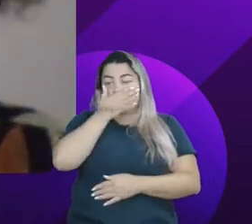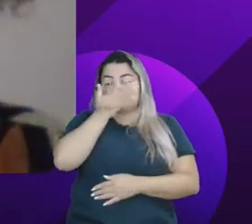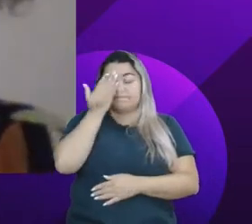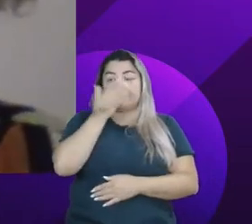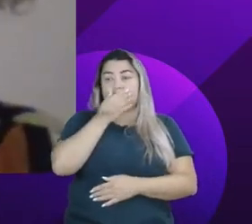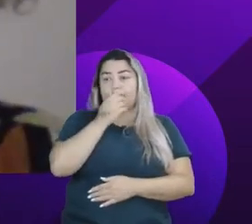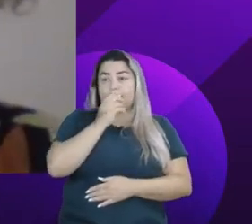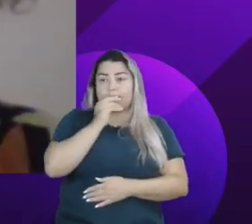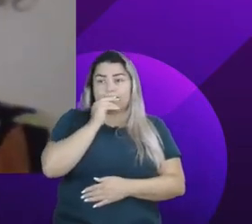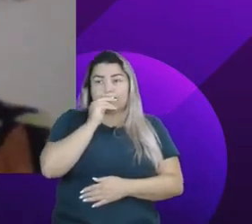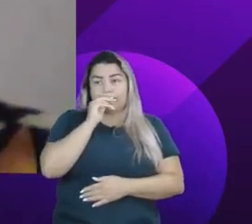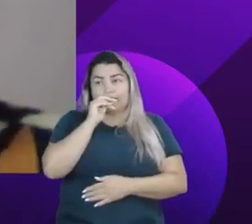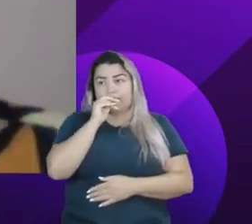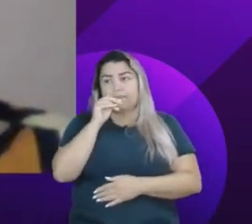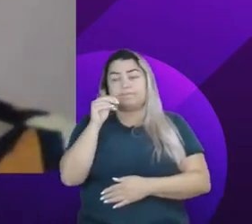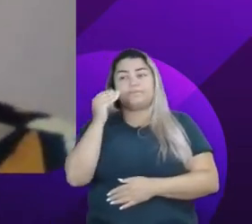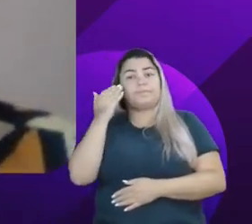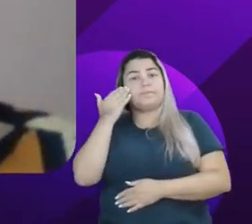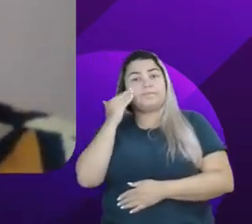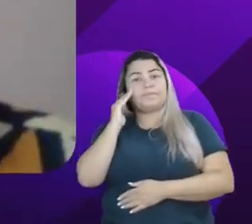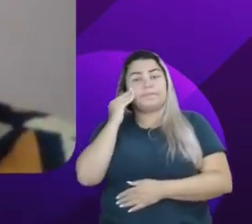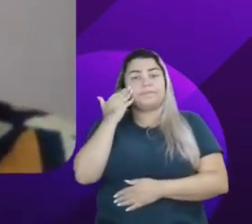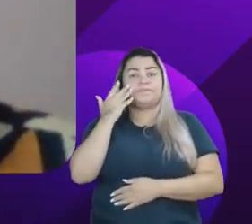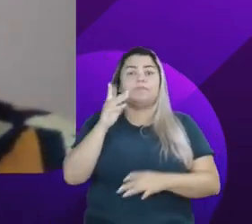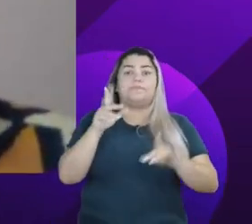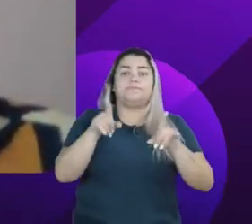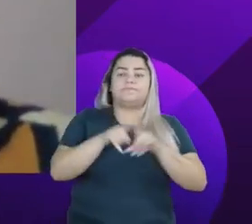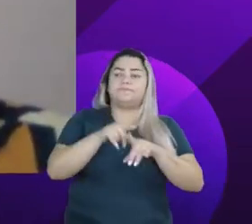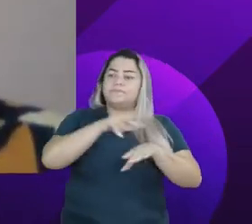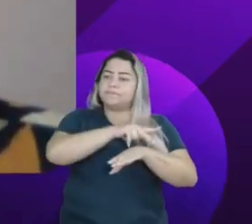De compreender as dimensões